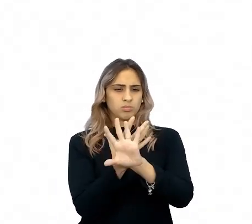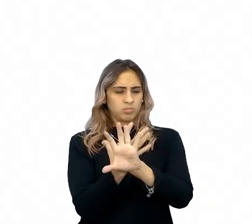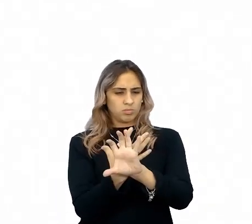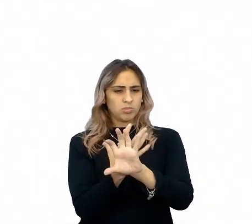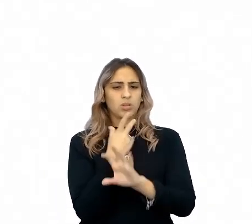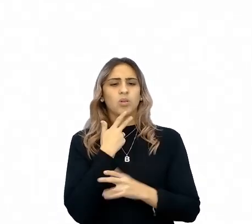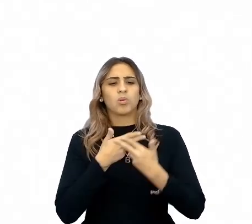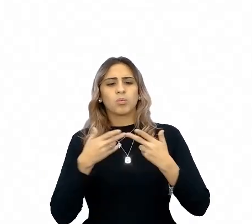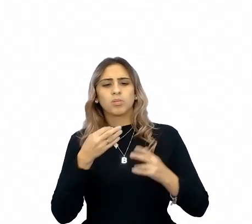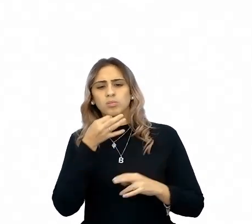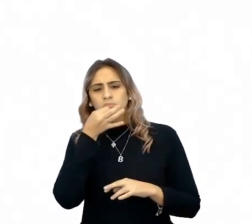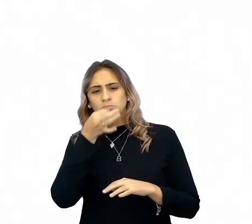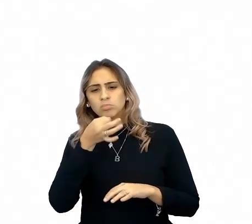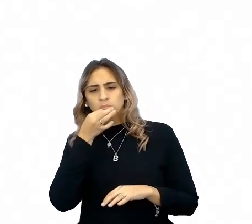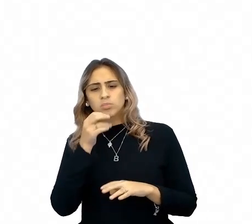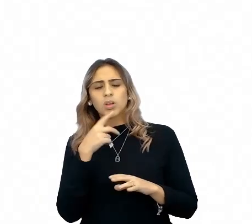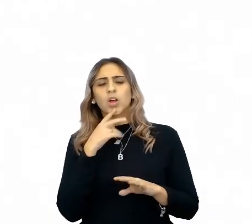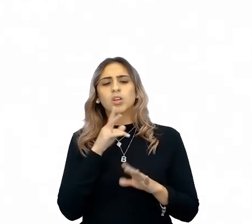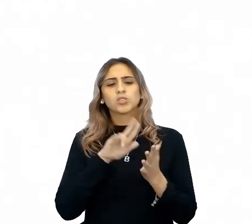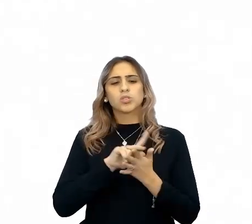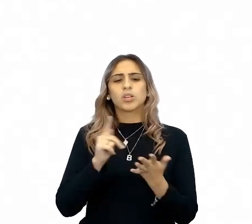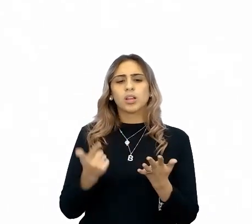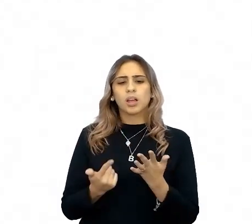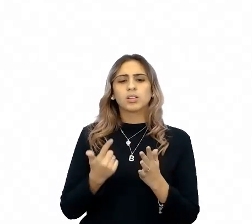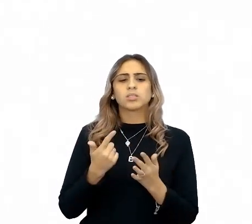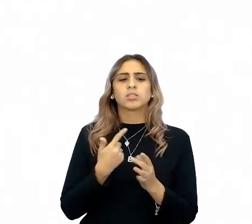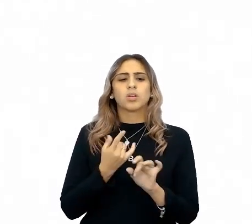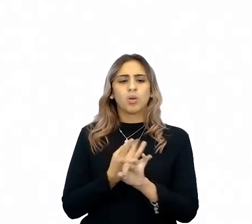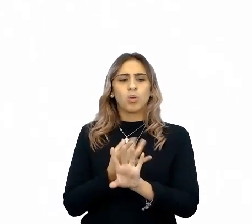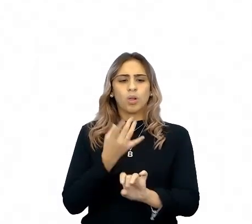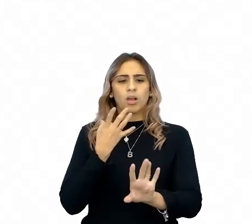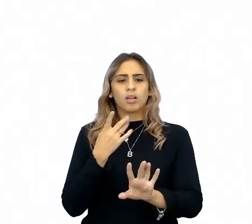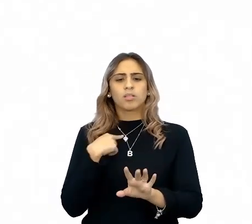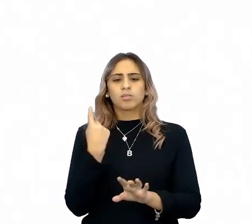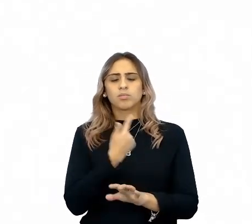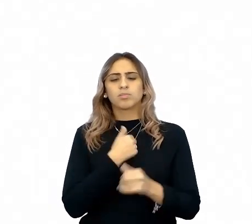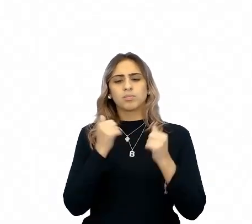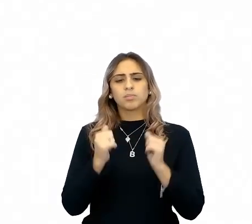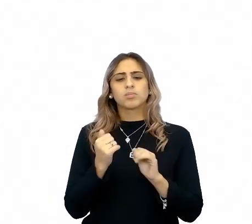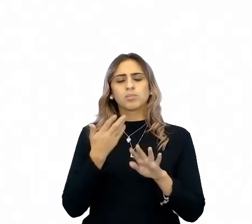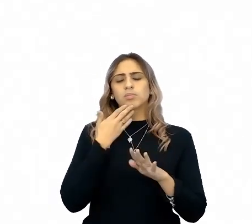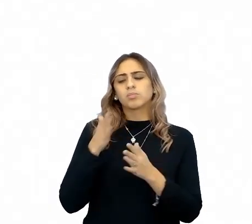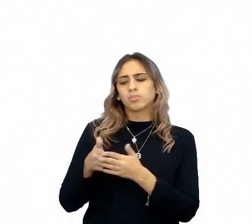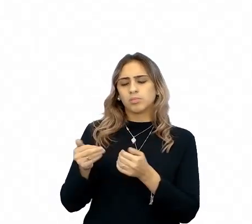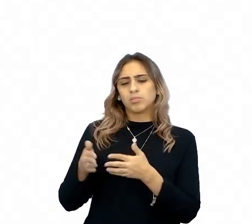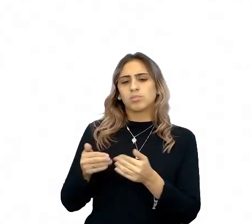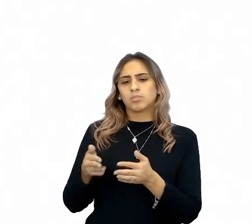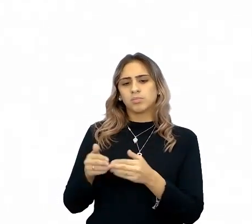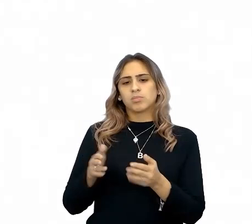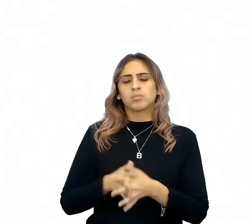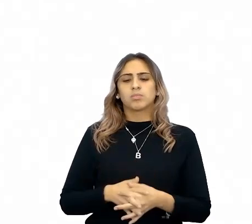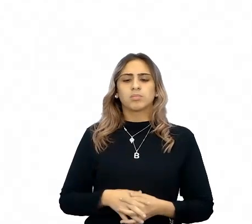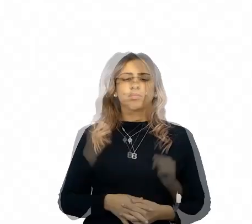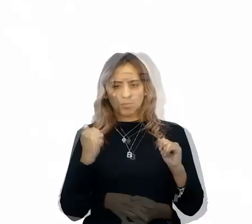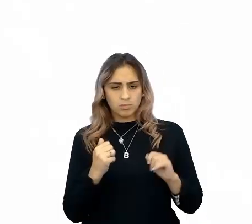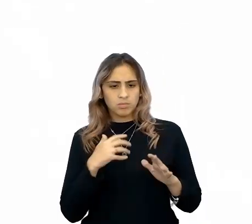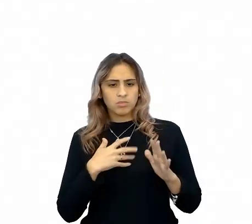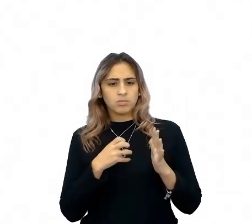algumas sugestões de jornais online, né, que nós podemos consultá-los